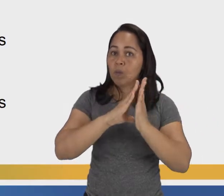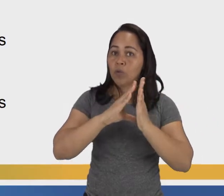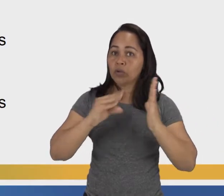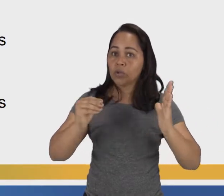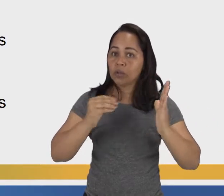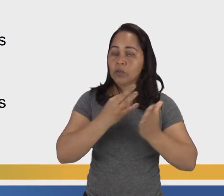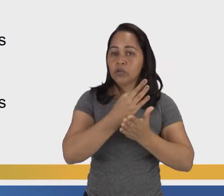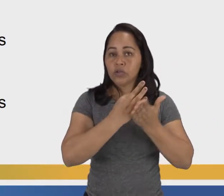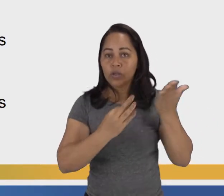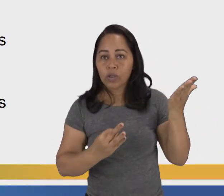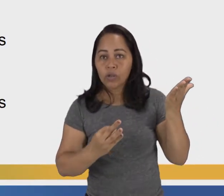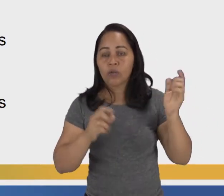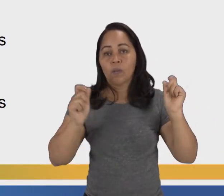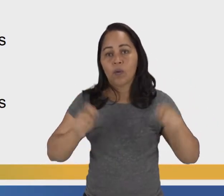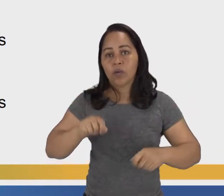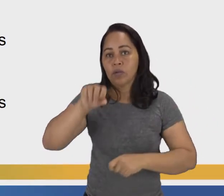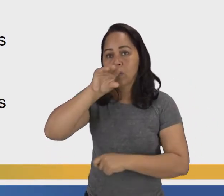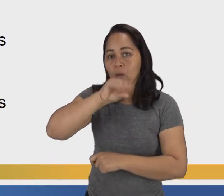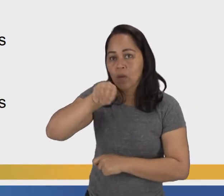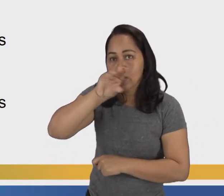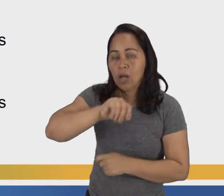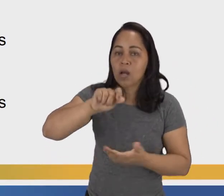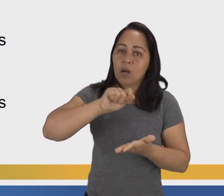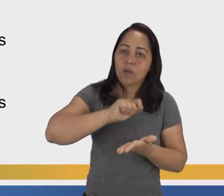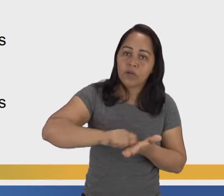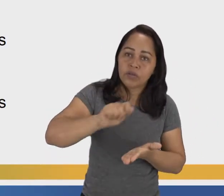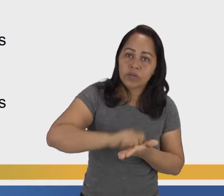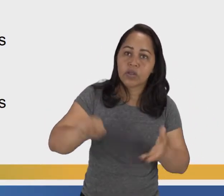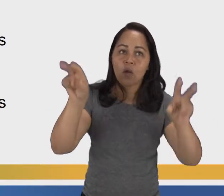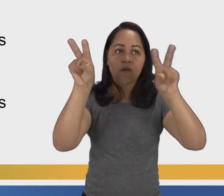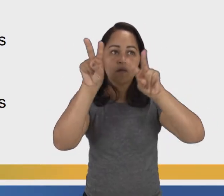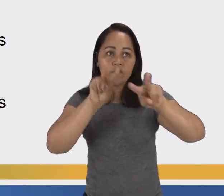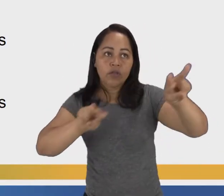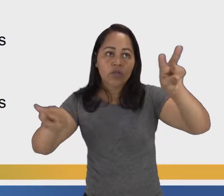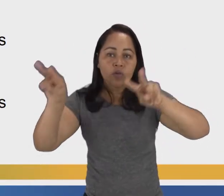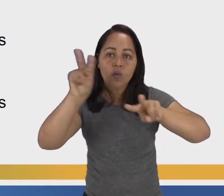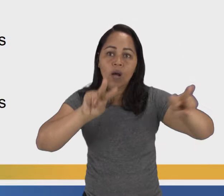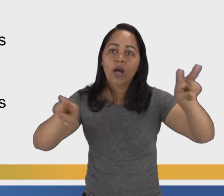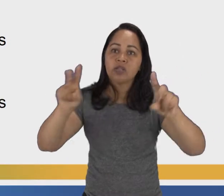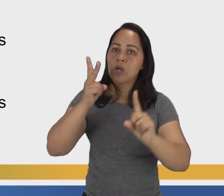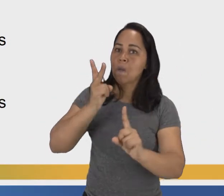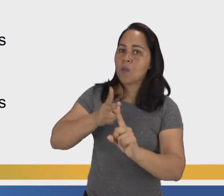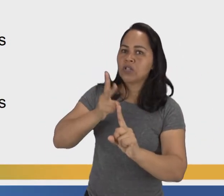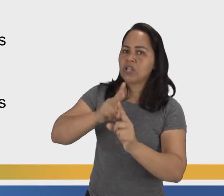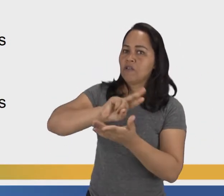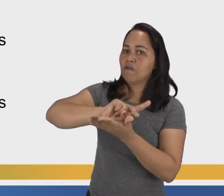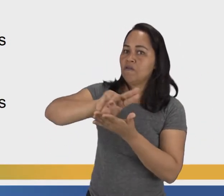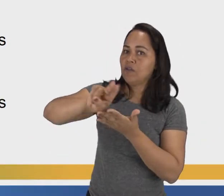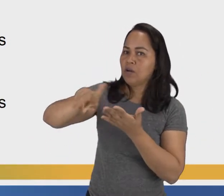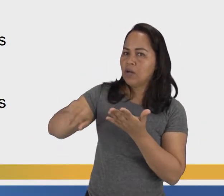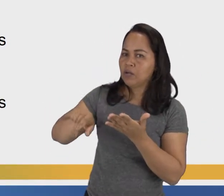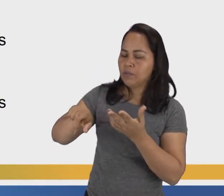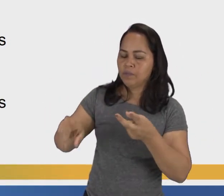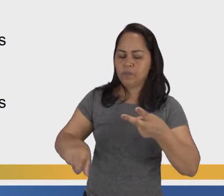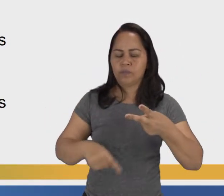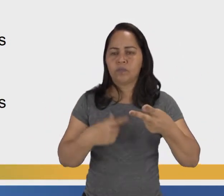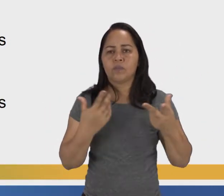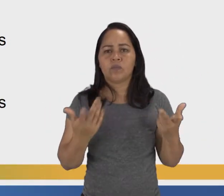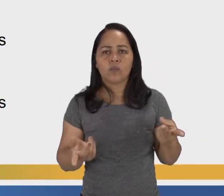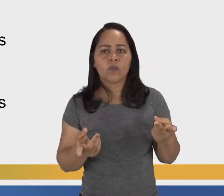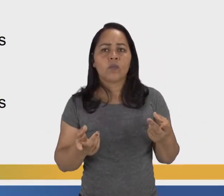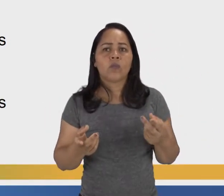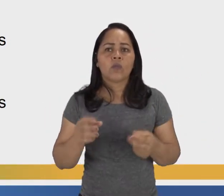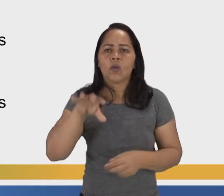podem ser orais, escritos, visuais e multimodais. O que seriam os textos orais? Seriam